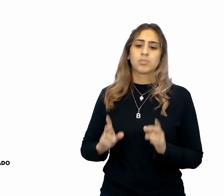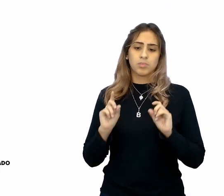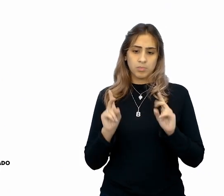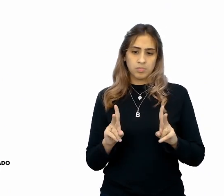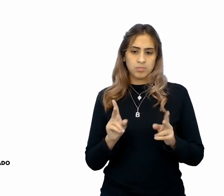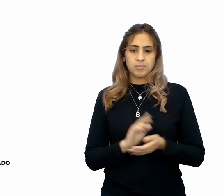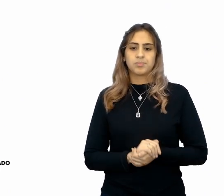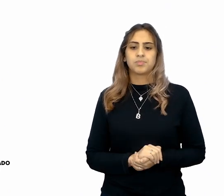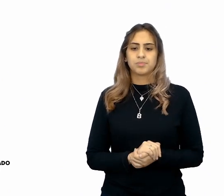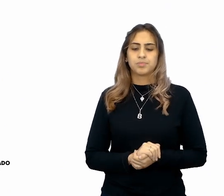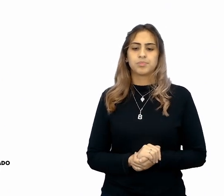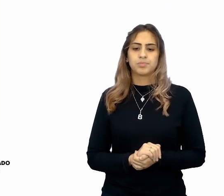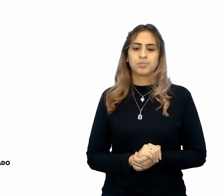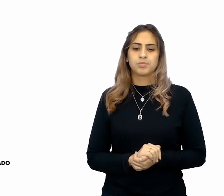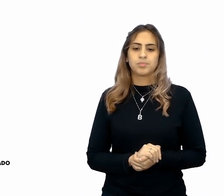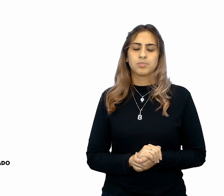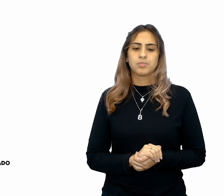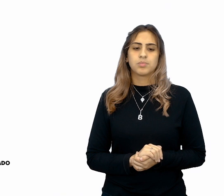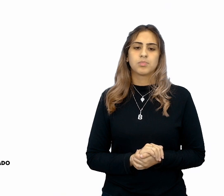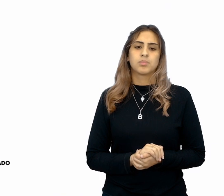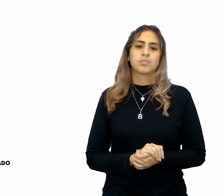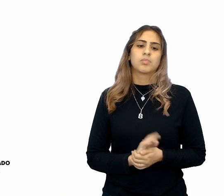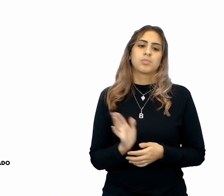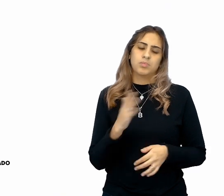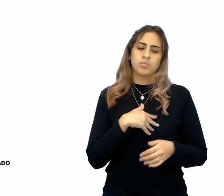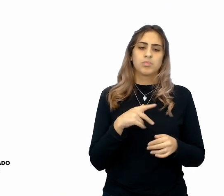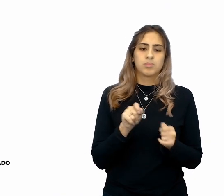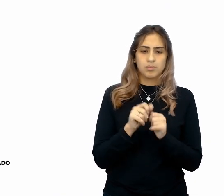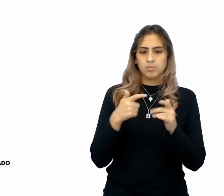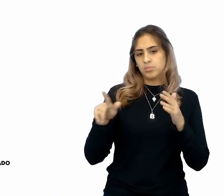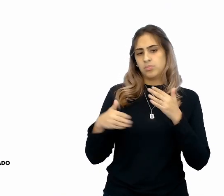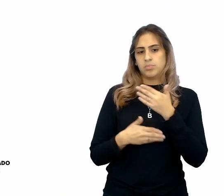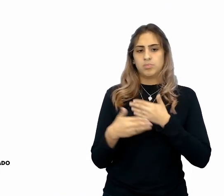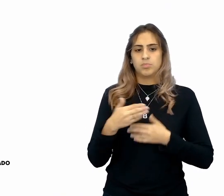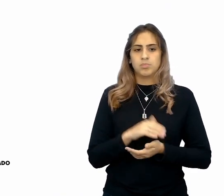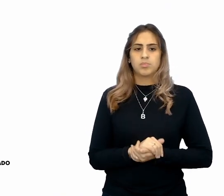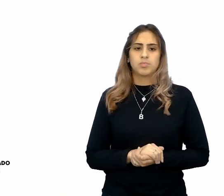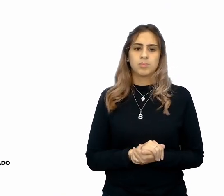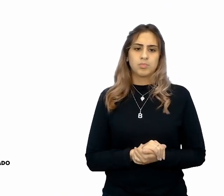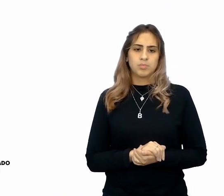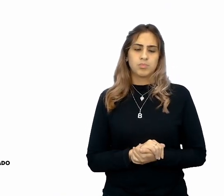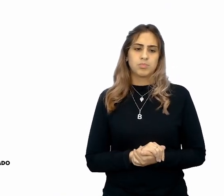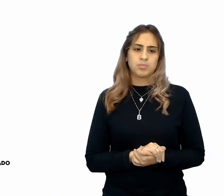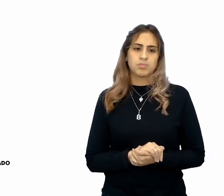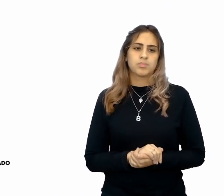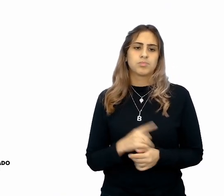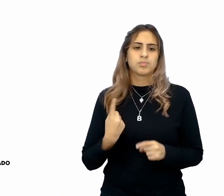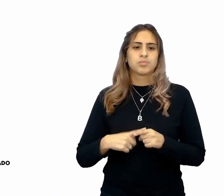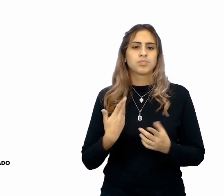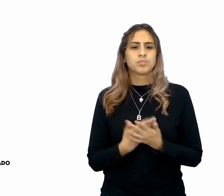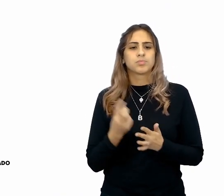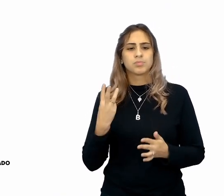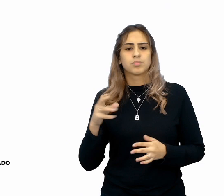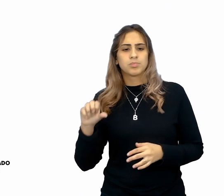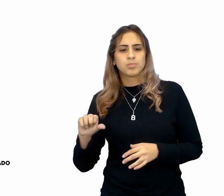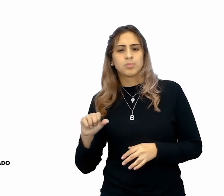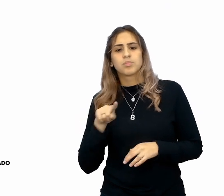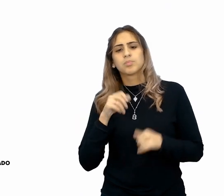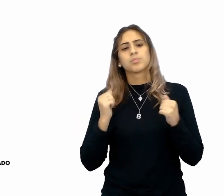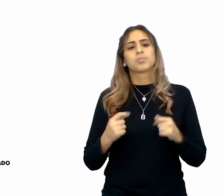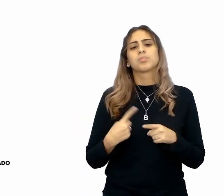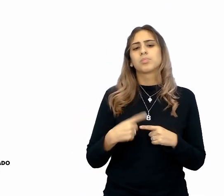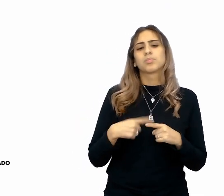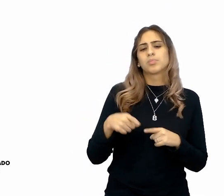Ok? Vamos então, pode passar o slide, por favor? Bom, por que a aula 3 e a aula